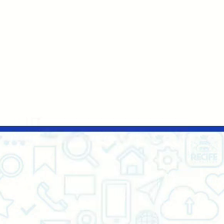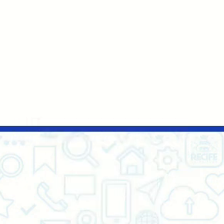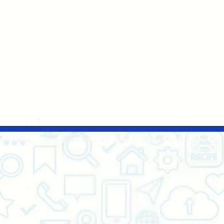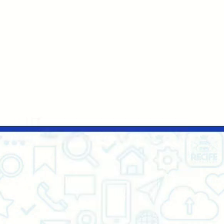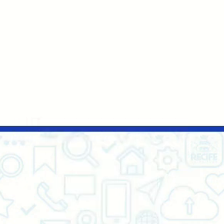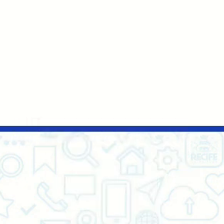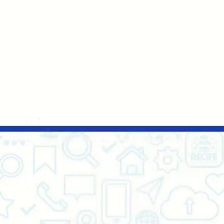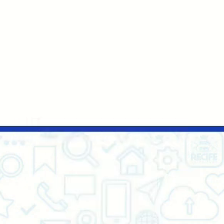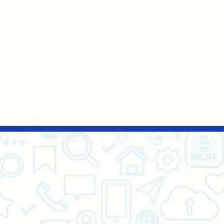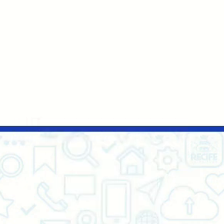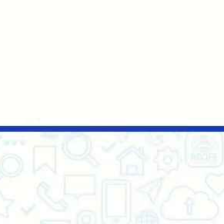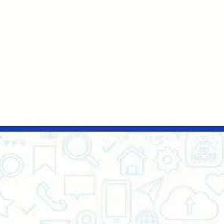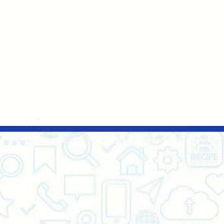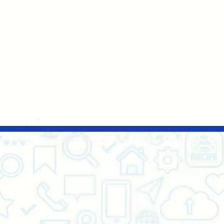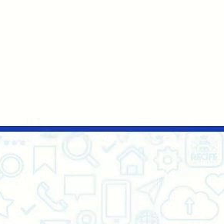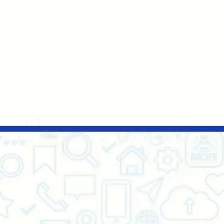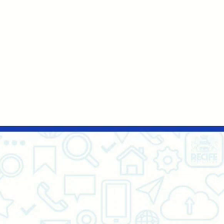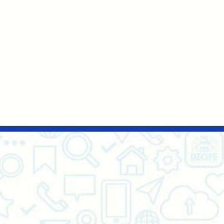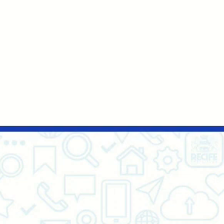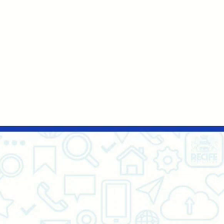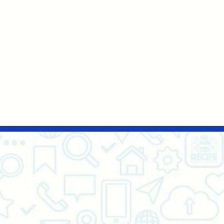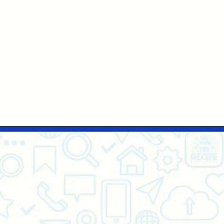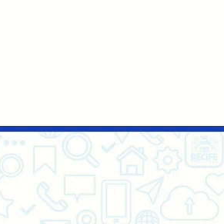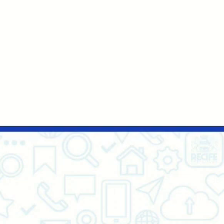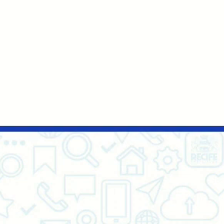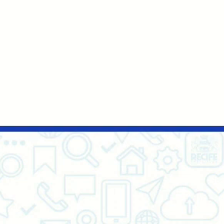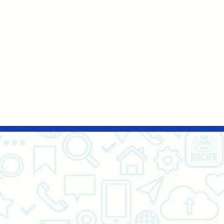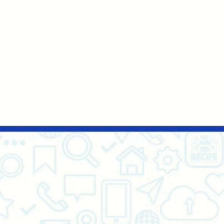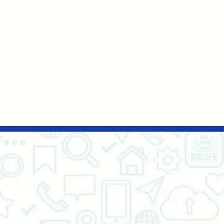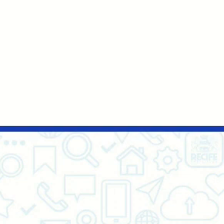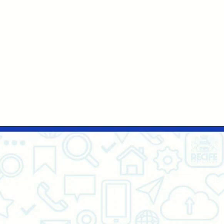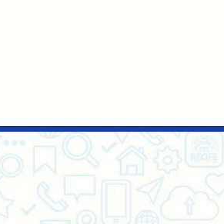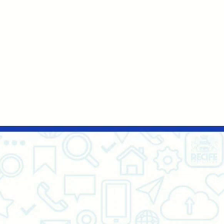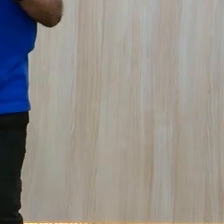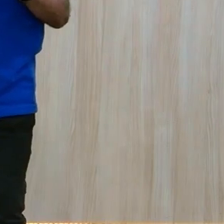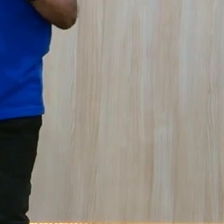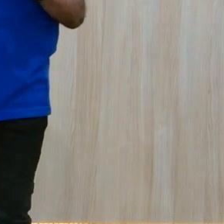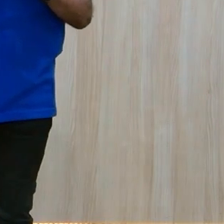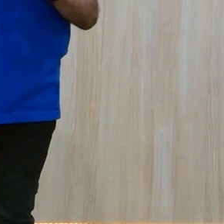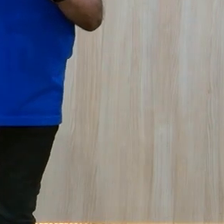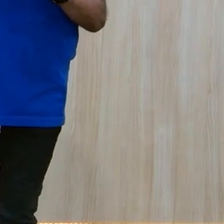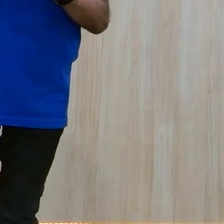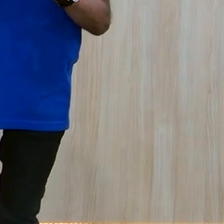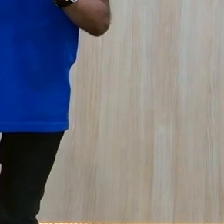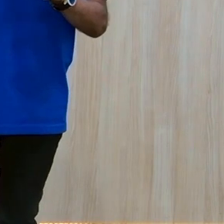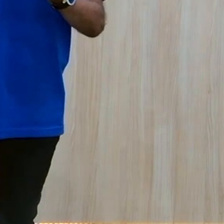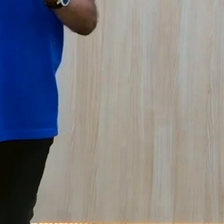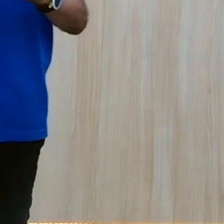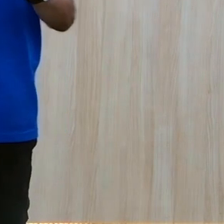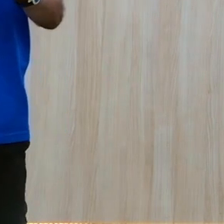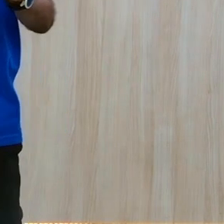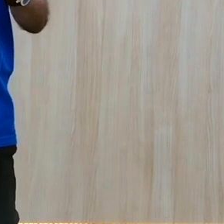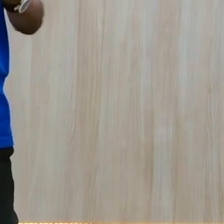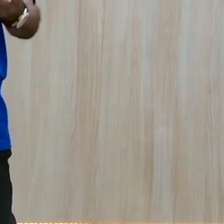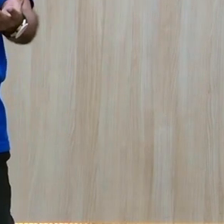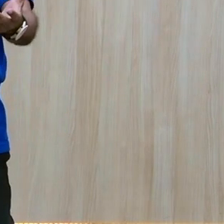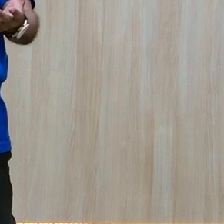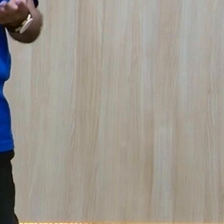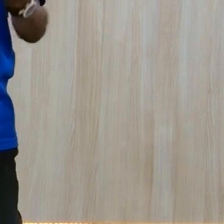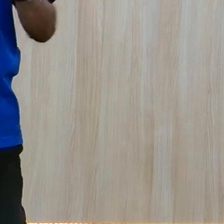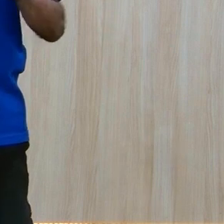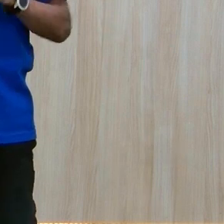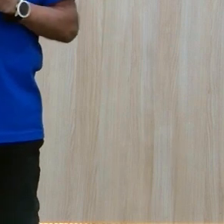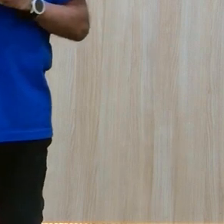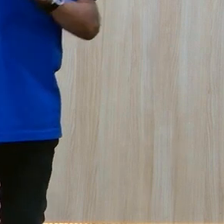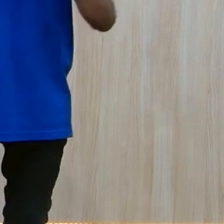quadrado. E a borda da pizza, aquela borda recheada, é o comprimento da circunferência, que é 2 π-raios.